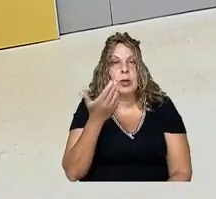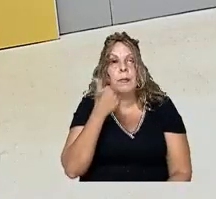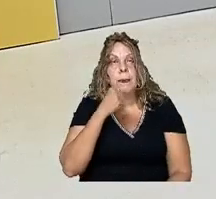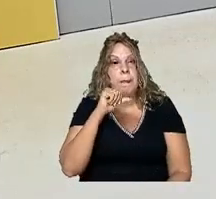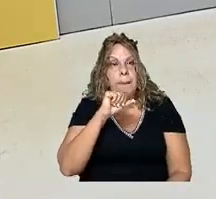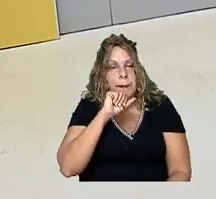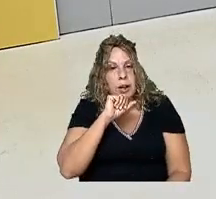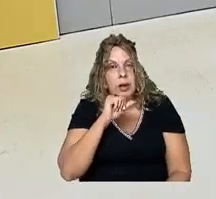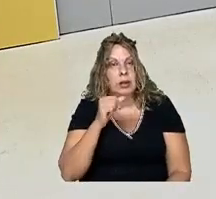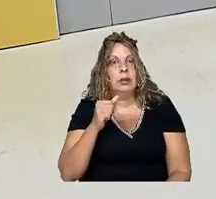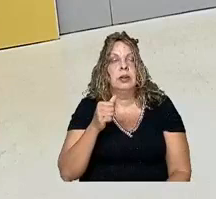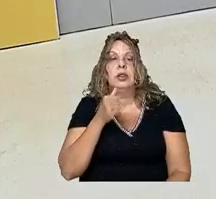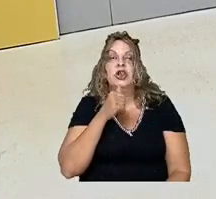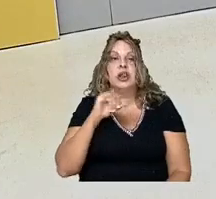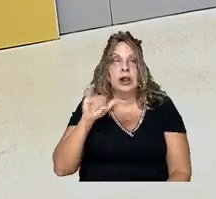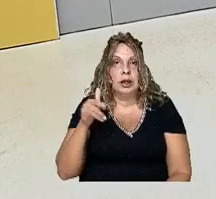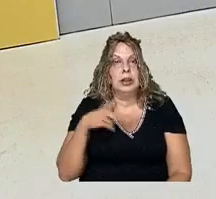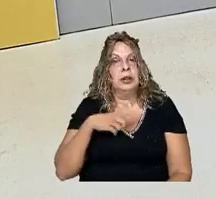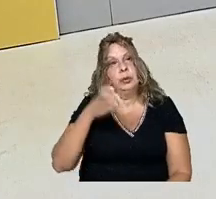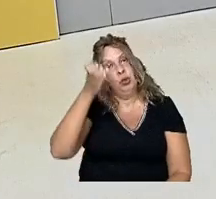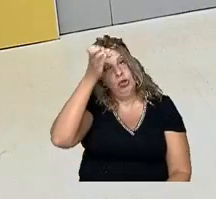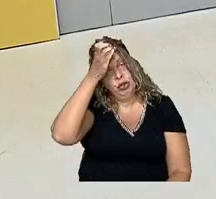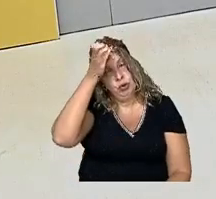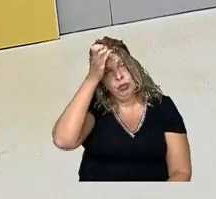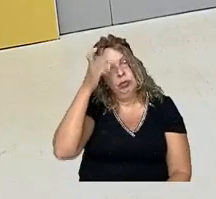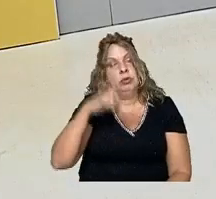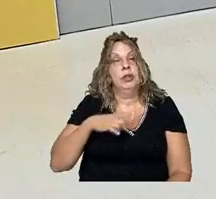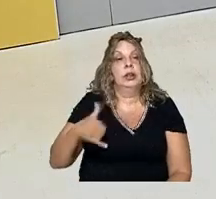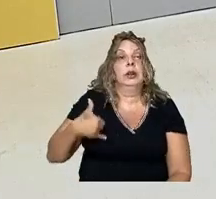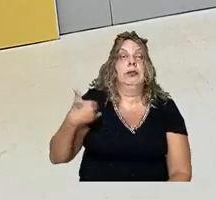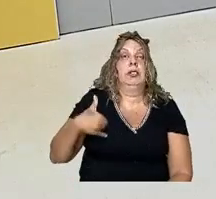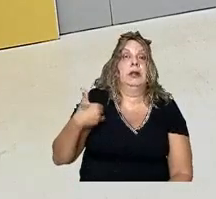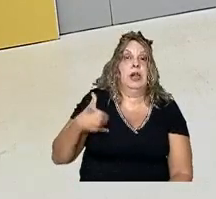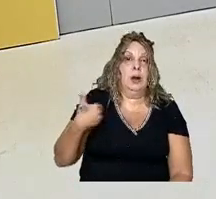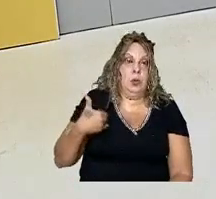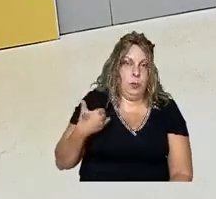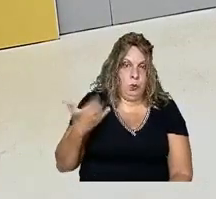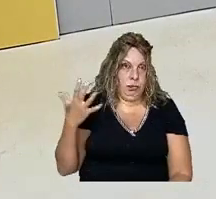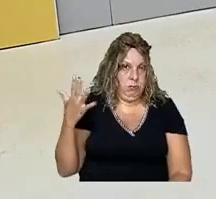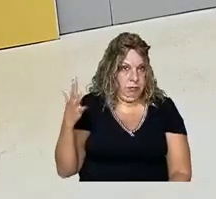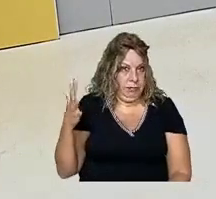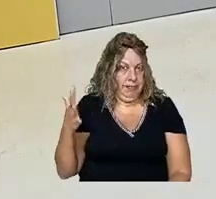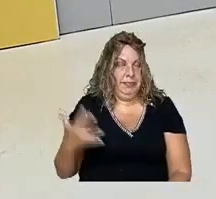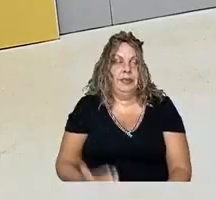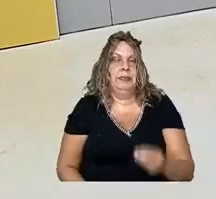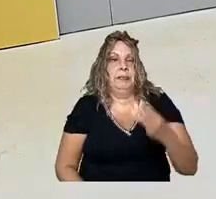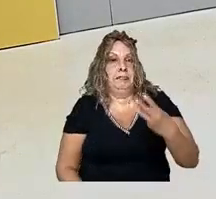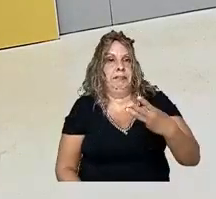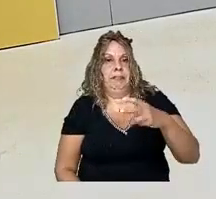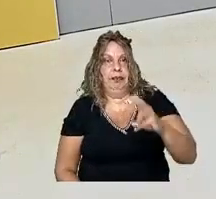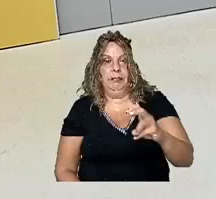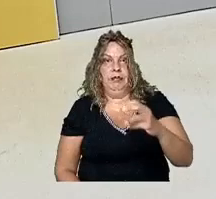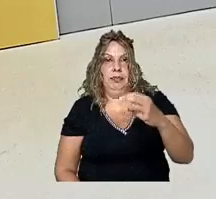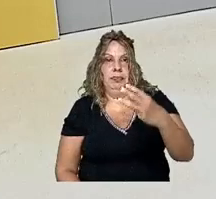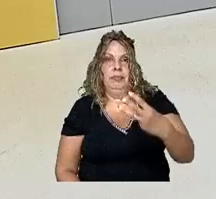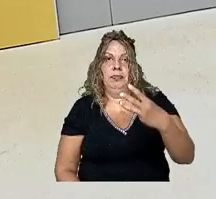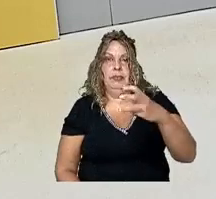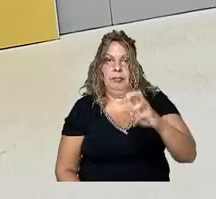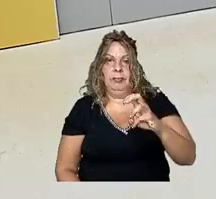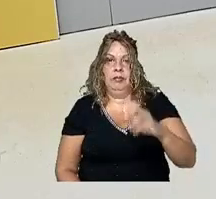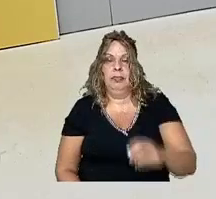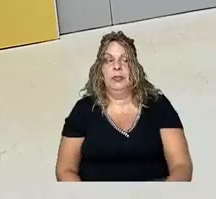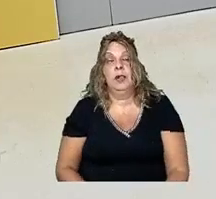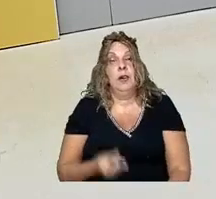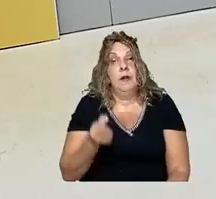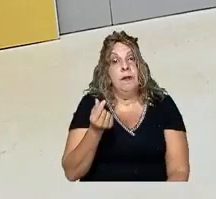Beijo pra vocês, amo vocês, 35, 35, olha aí o 35 valendo 6